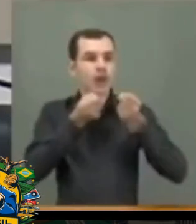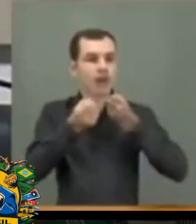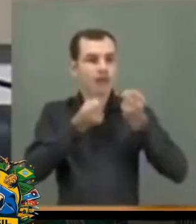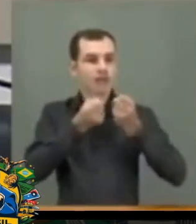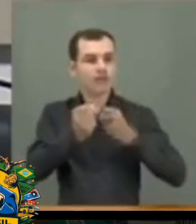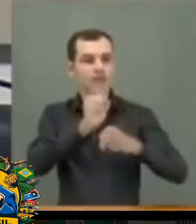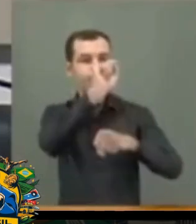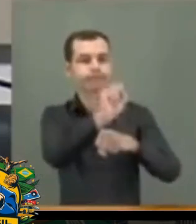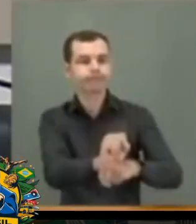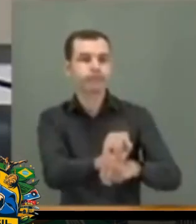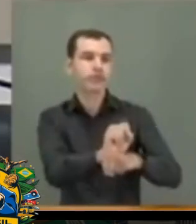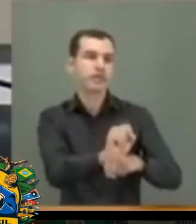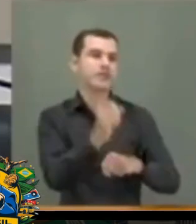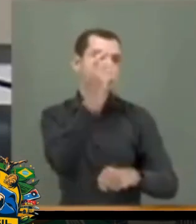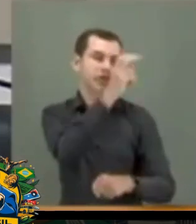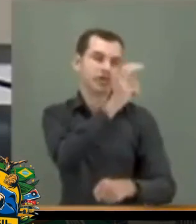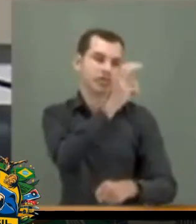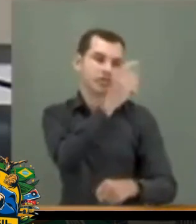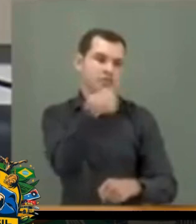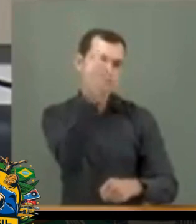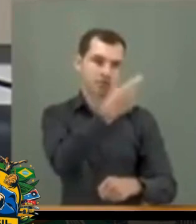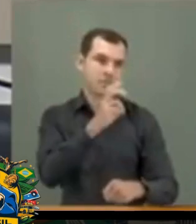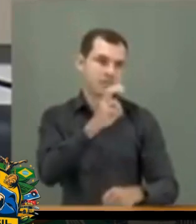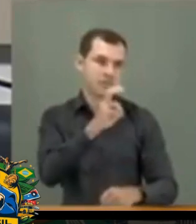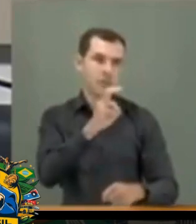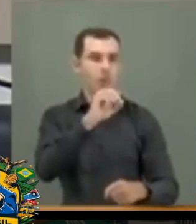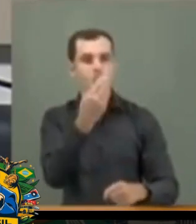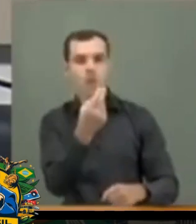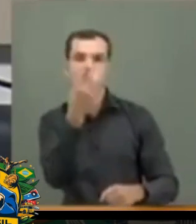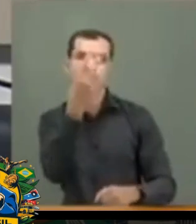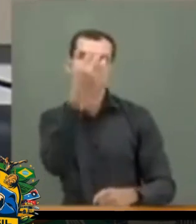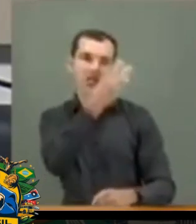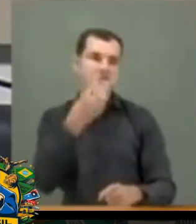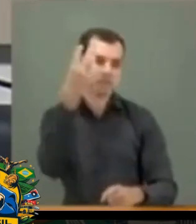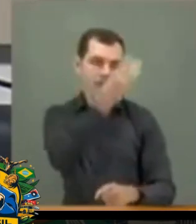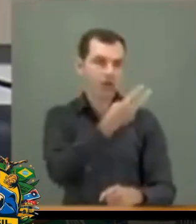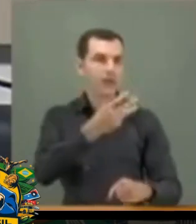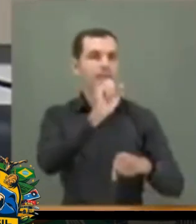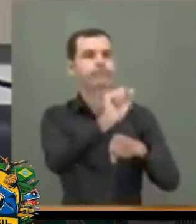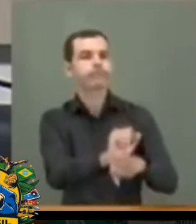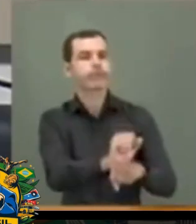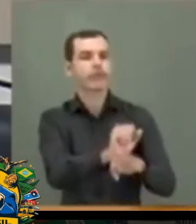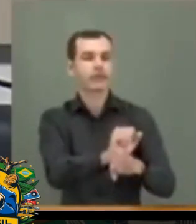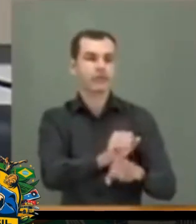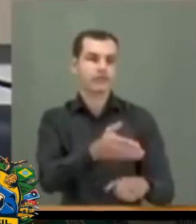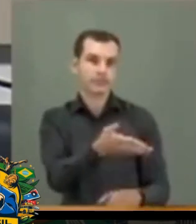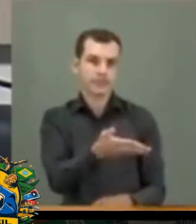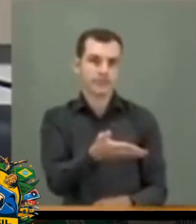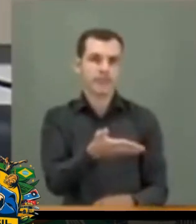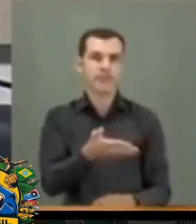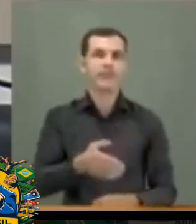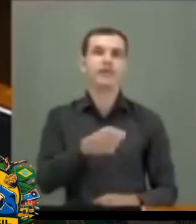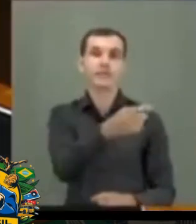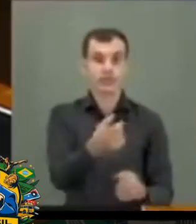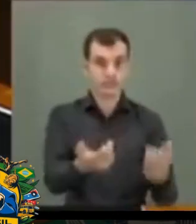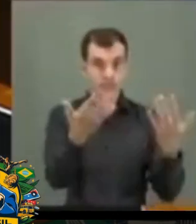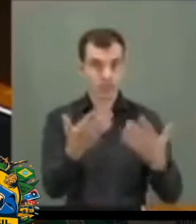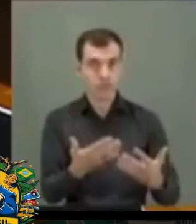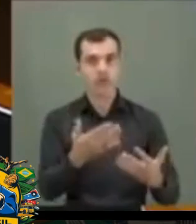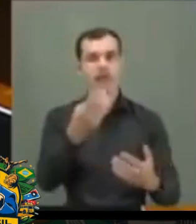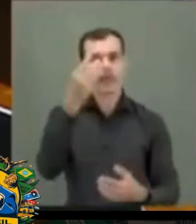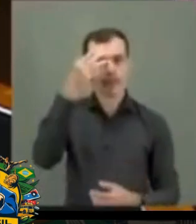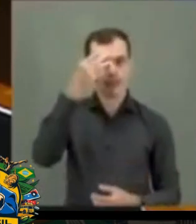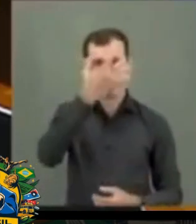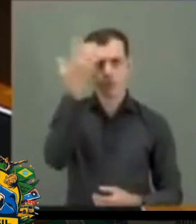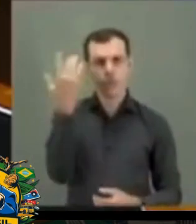ou 3 horas, que seja, ouvindo. O senhor mesmo mencionou que 3 ou 4 pessoas por dia no Brasil